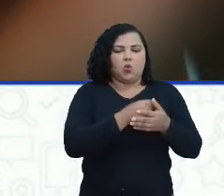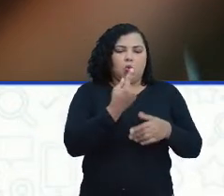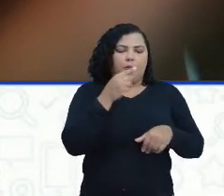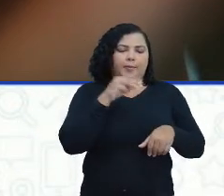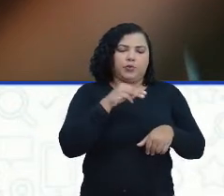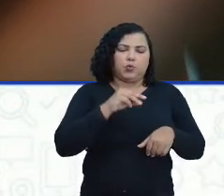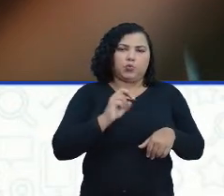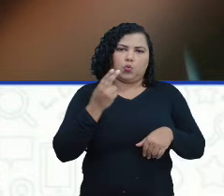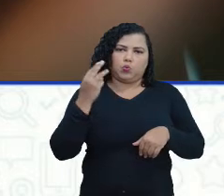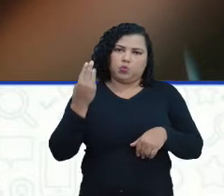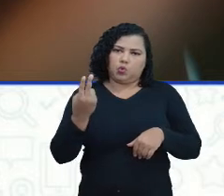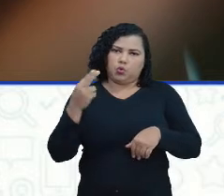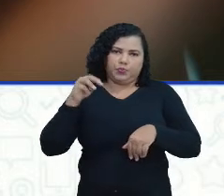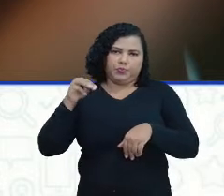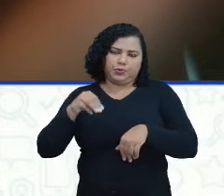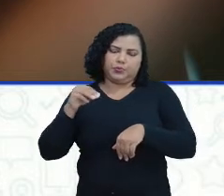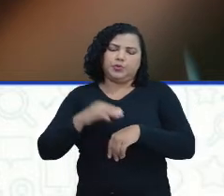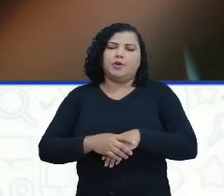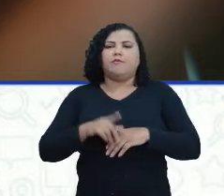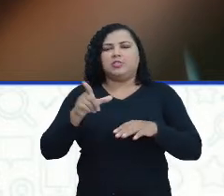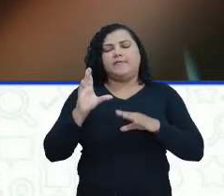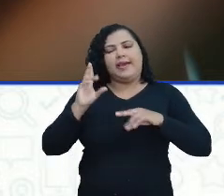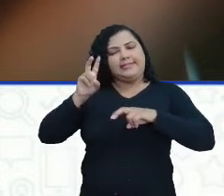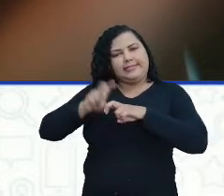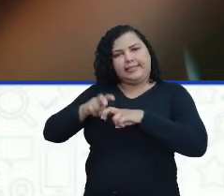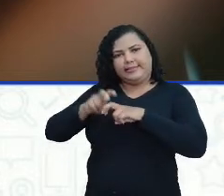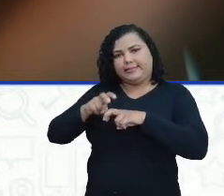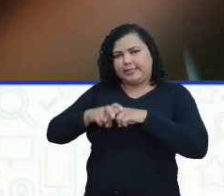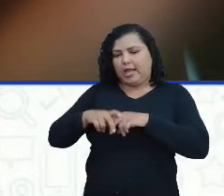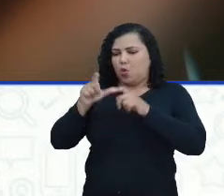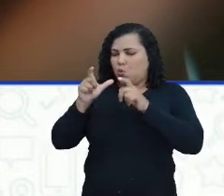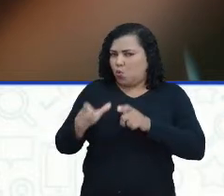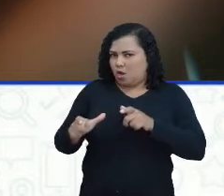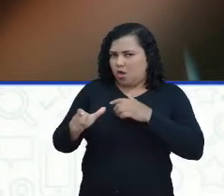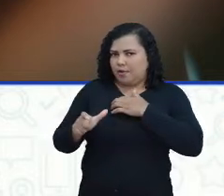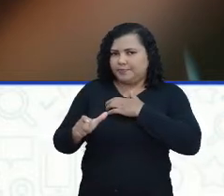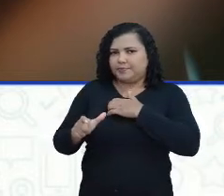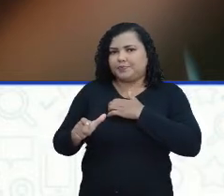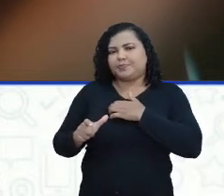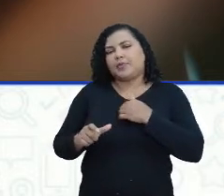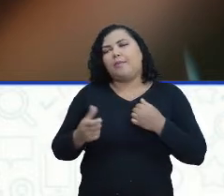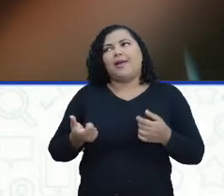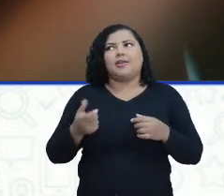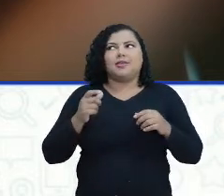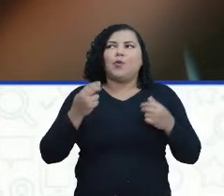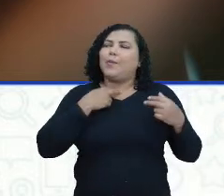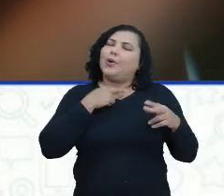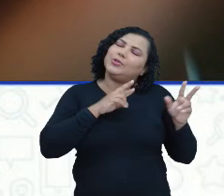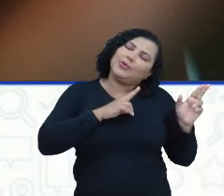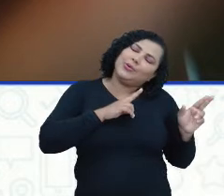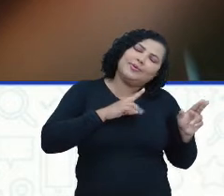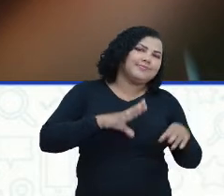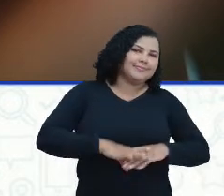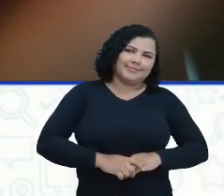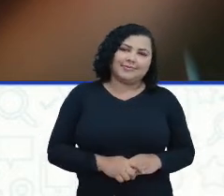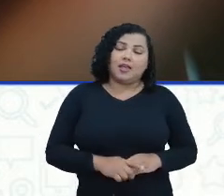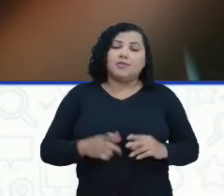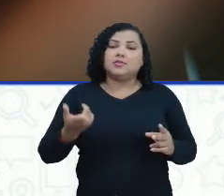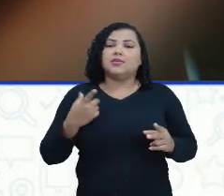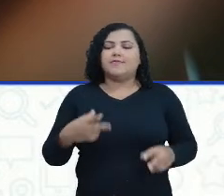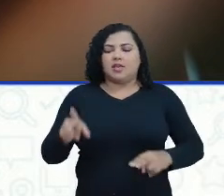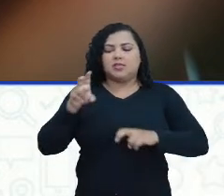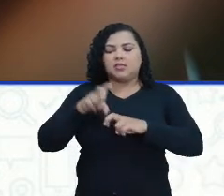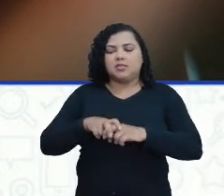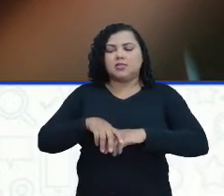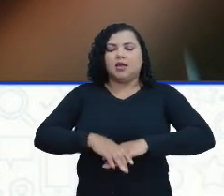se acomodar num lugar confortável, mas não demais para você não dormir, né? Você vai fechar